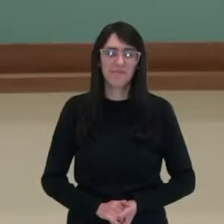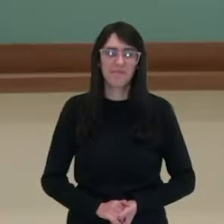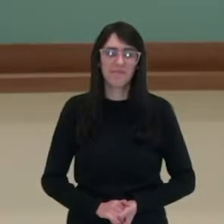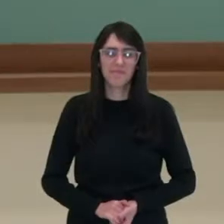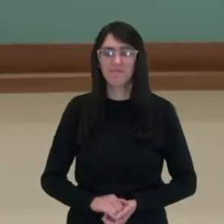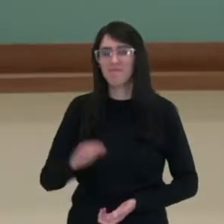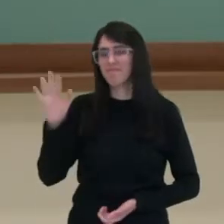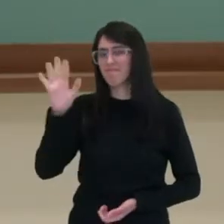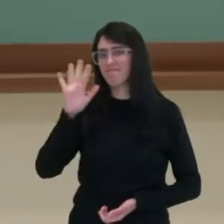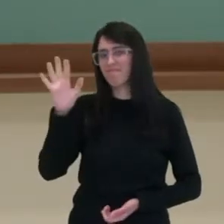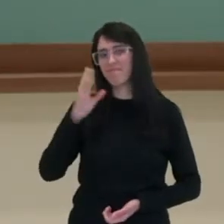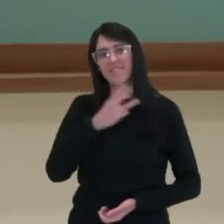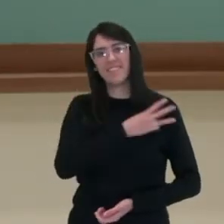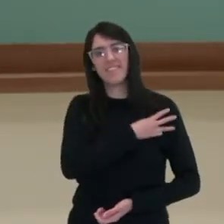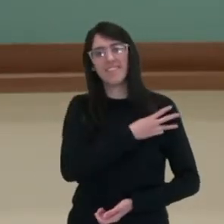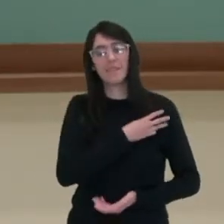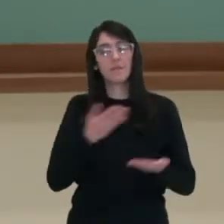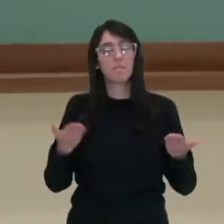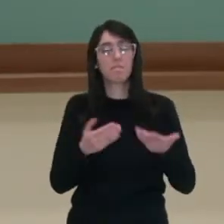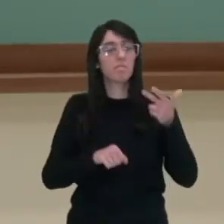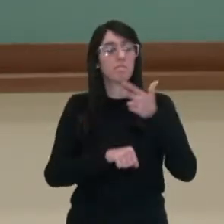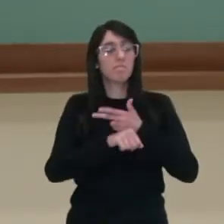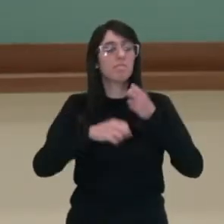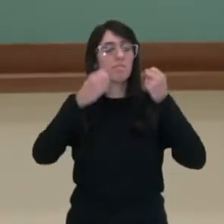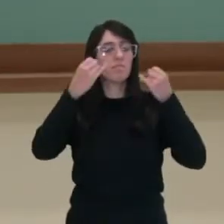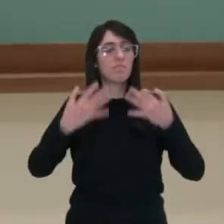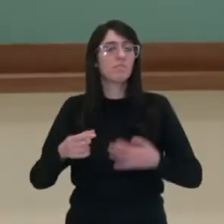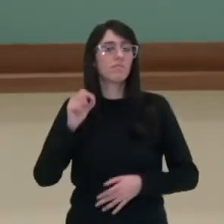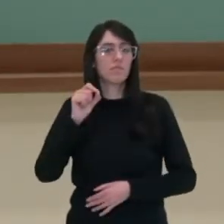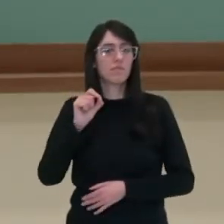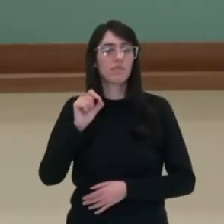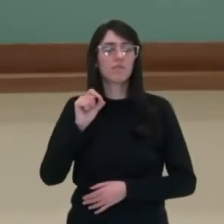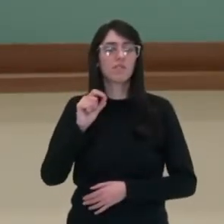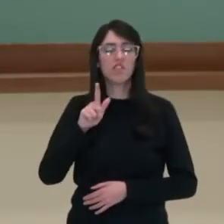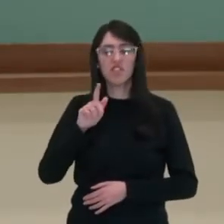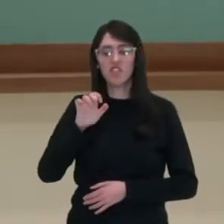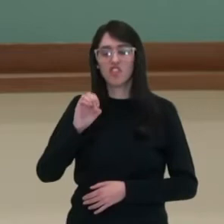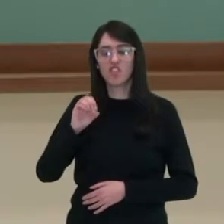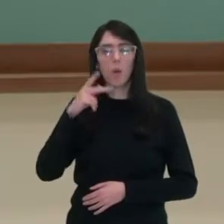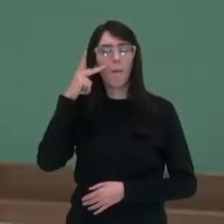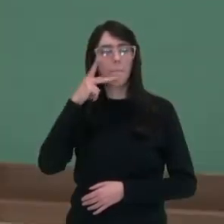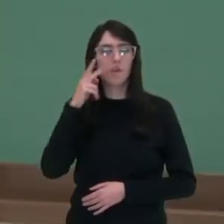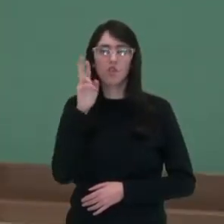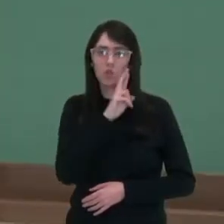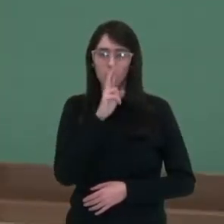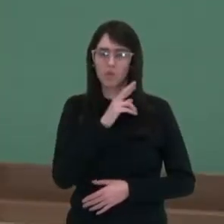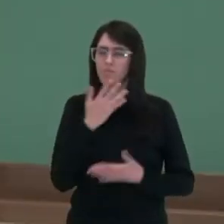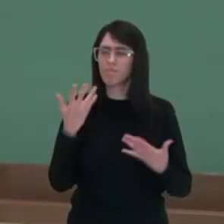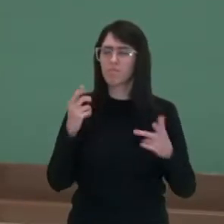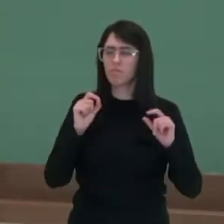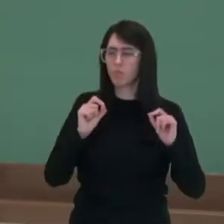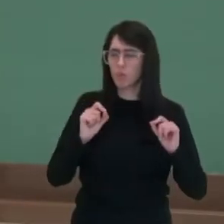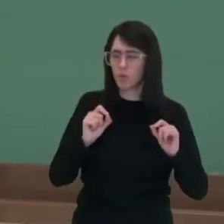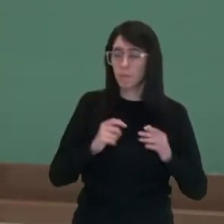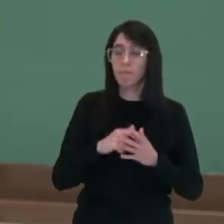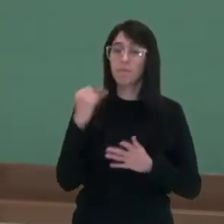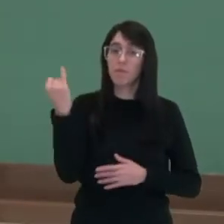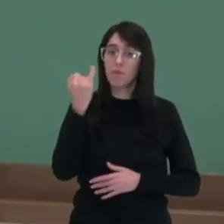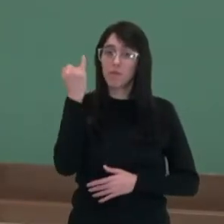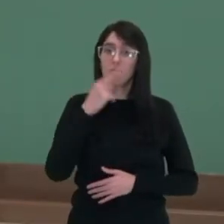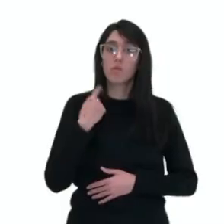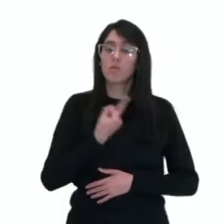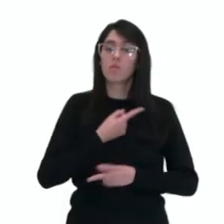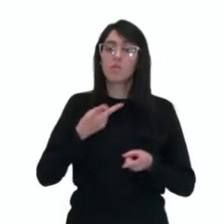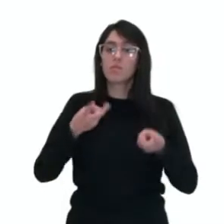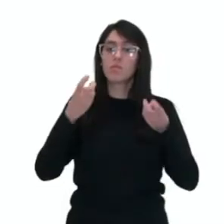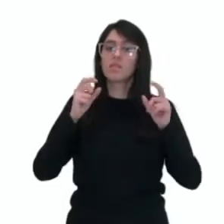Olá, estudante da terceira série. Neste vídeo vamos falar sobre a geopolítica russa. Para falarmos da geopolítica russa, é importante